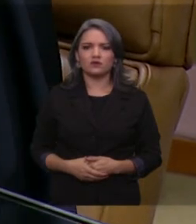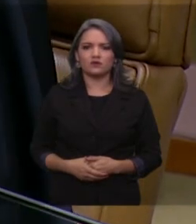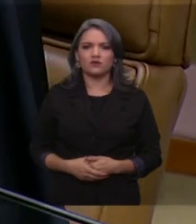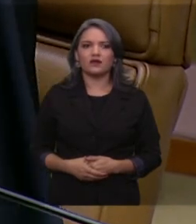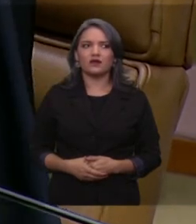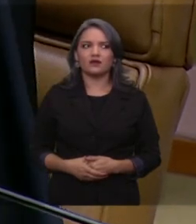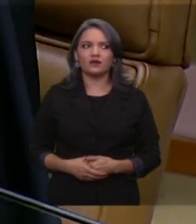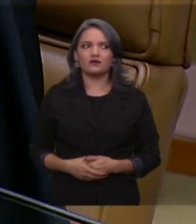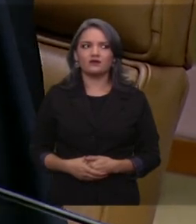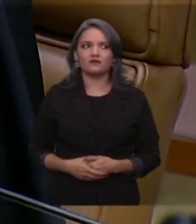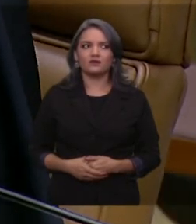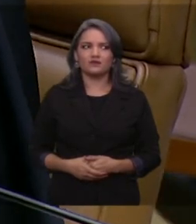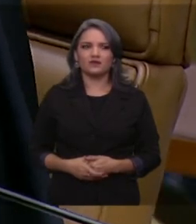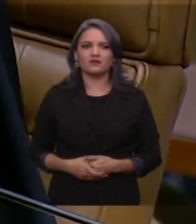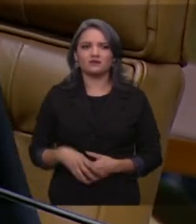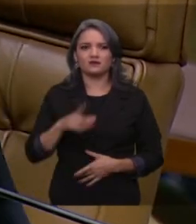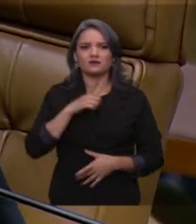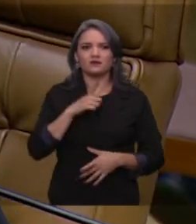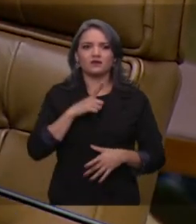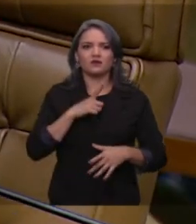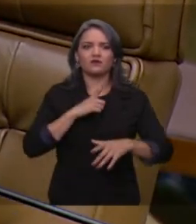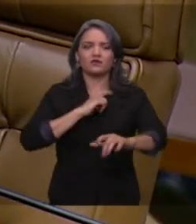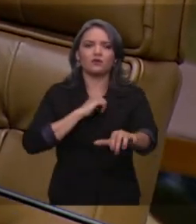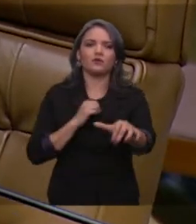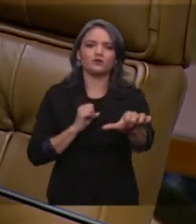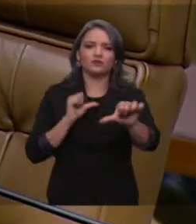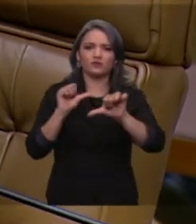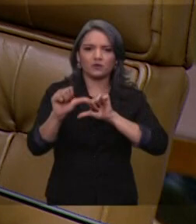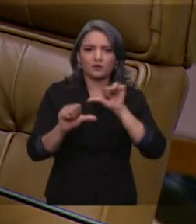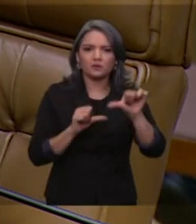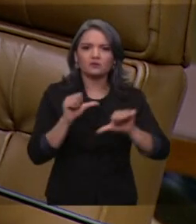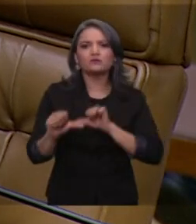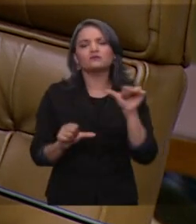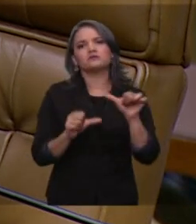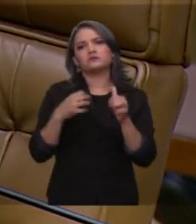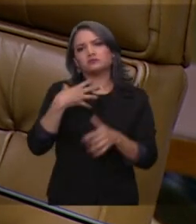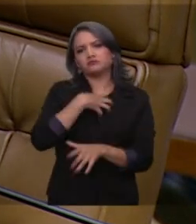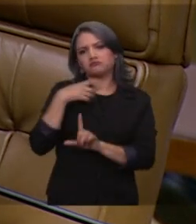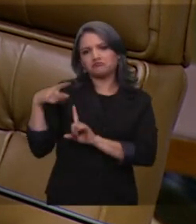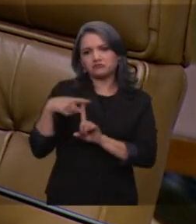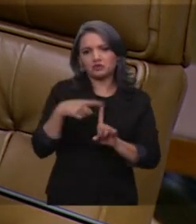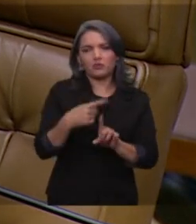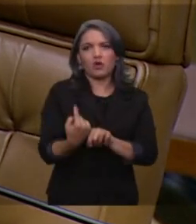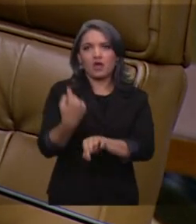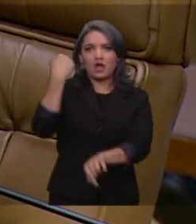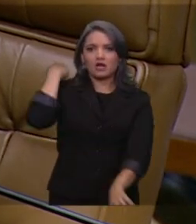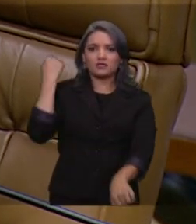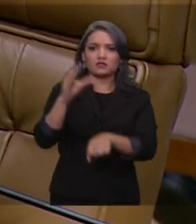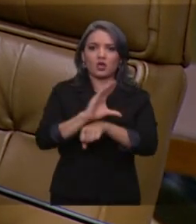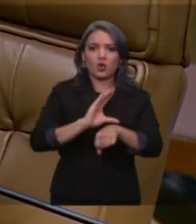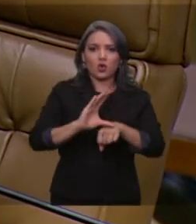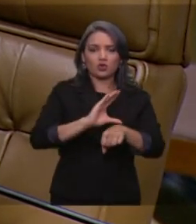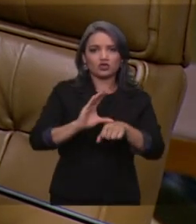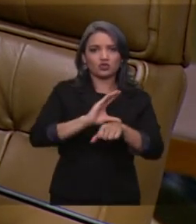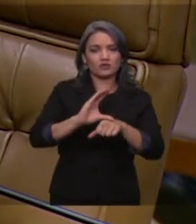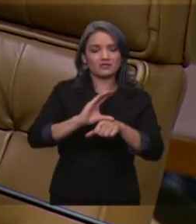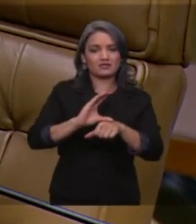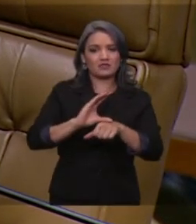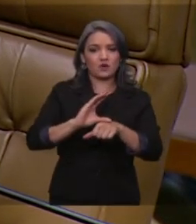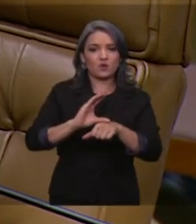E as espécies foram se alterando. Desde a Constituição Imperial de 1824, que era